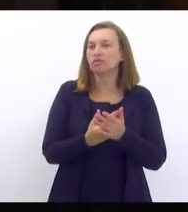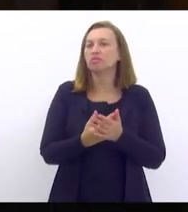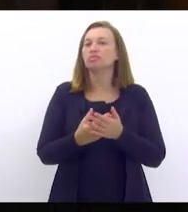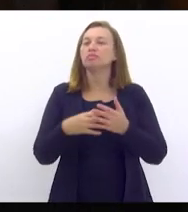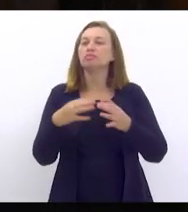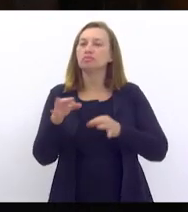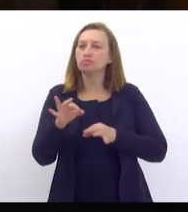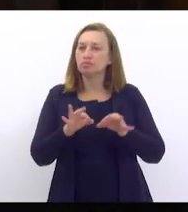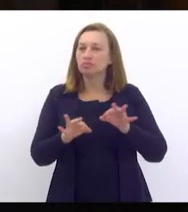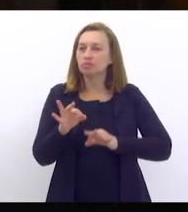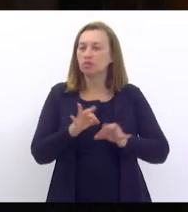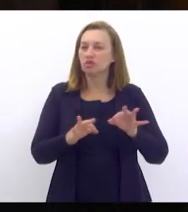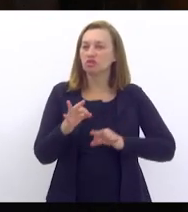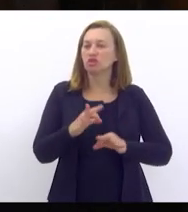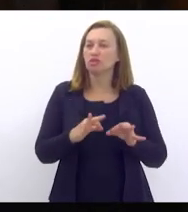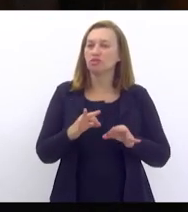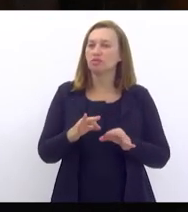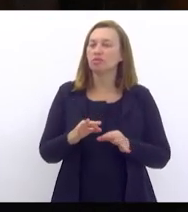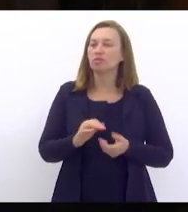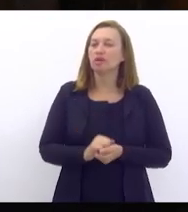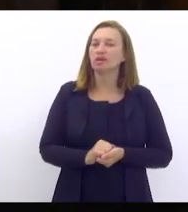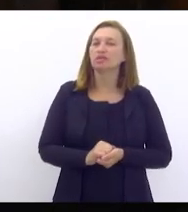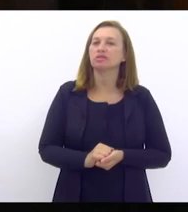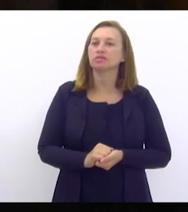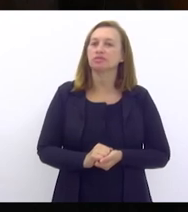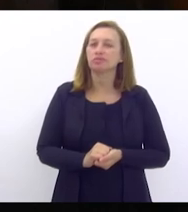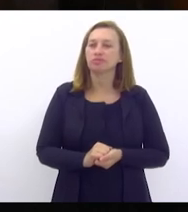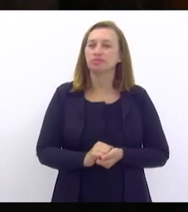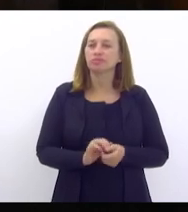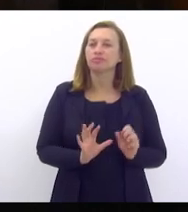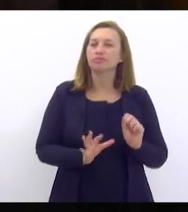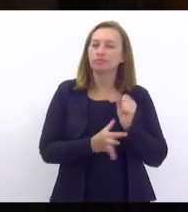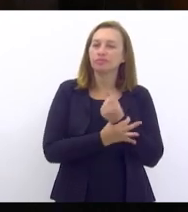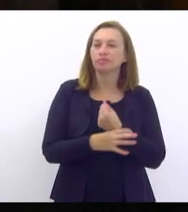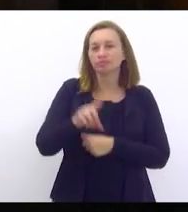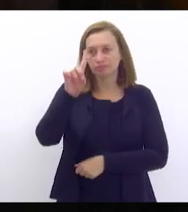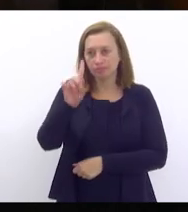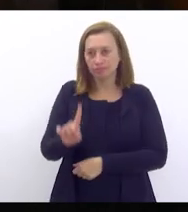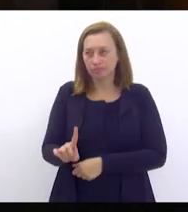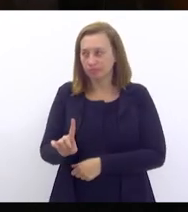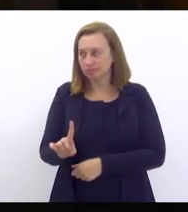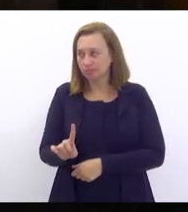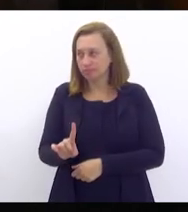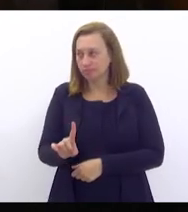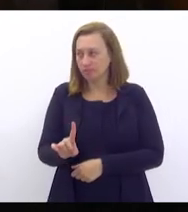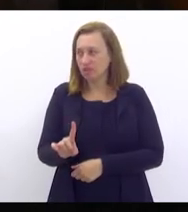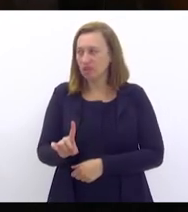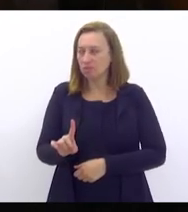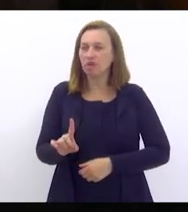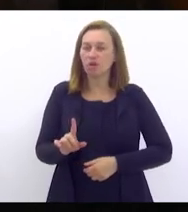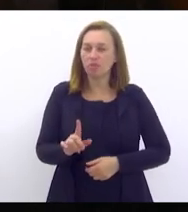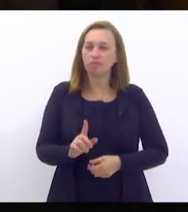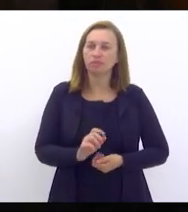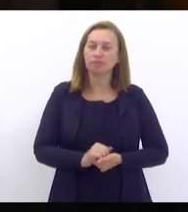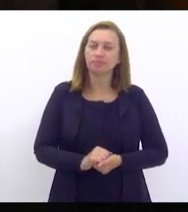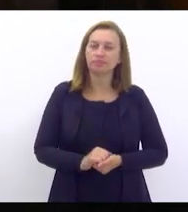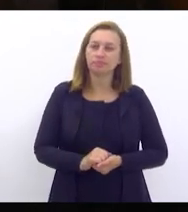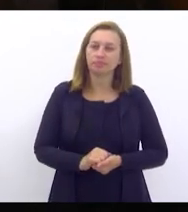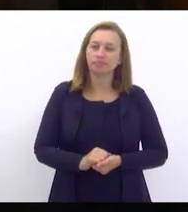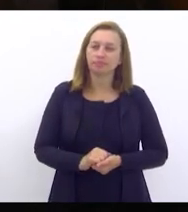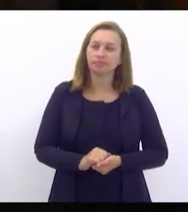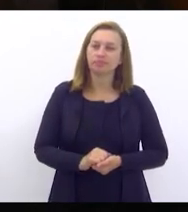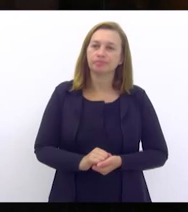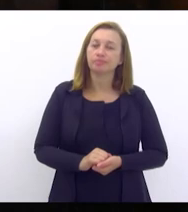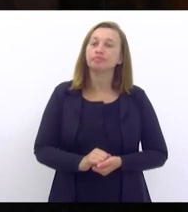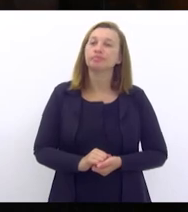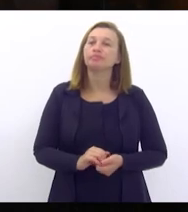Andrezinho, a partir da perspectiva da garantia de direitos e da dignidade da nossa juventude. A